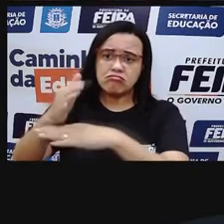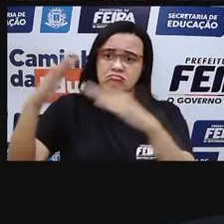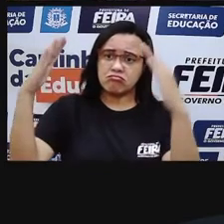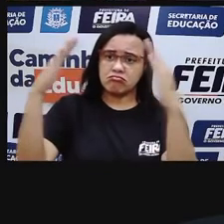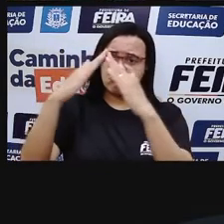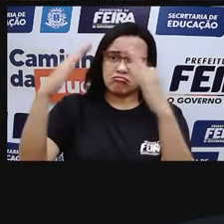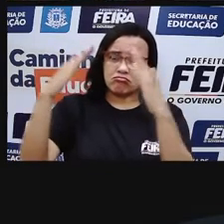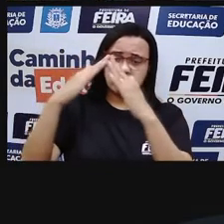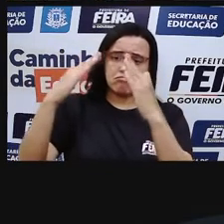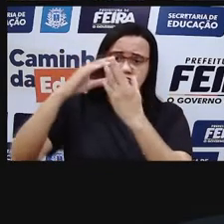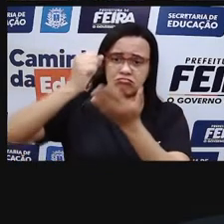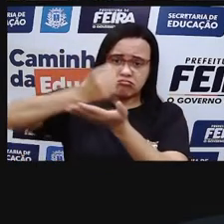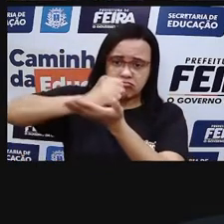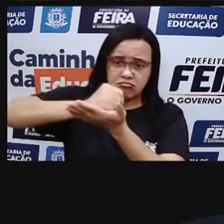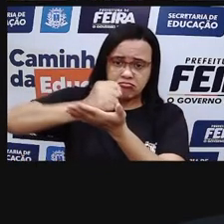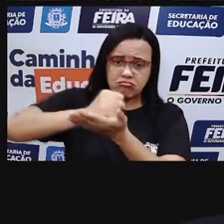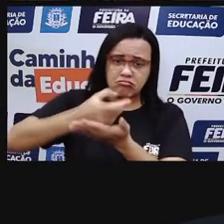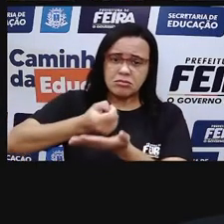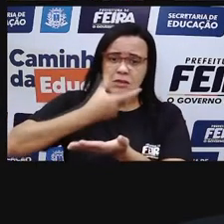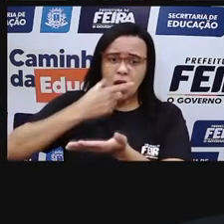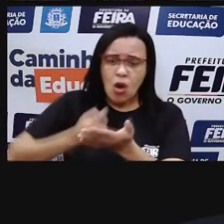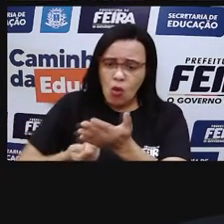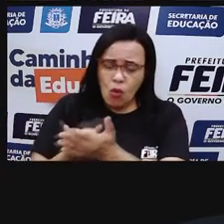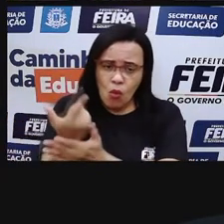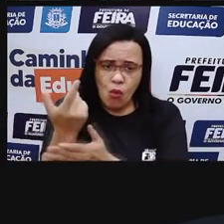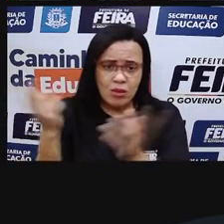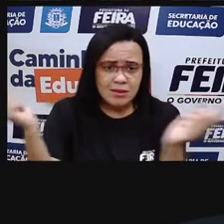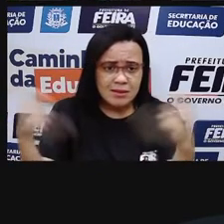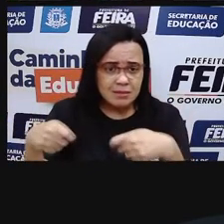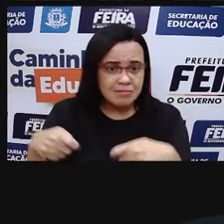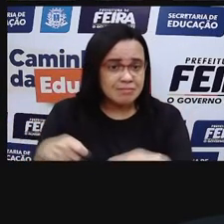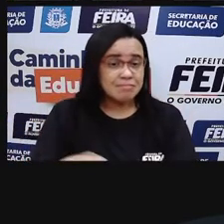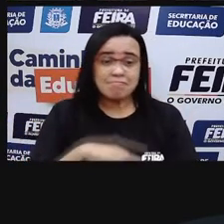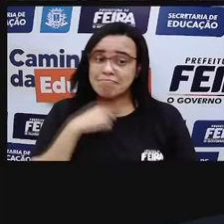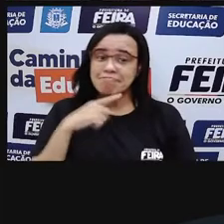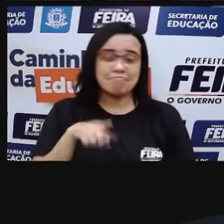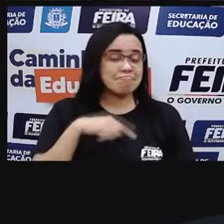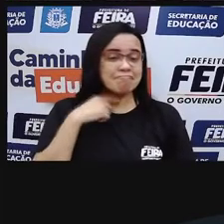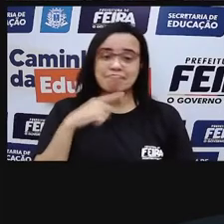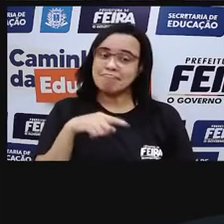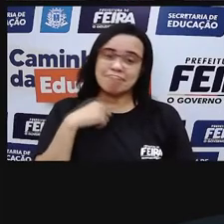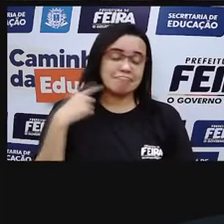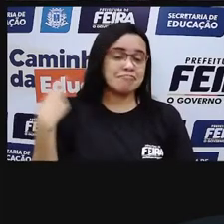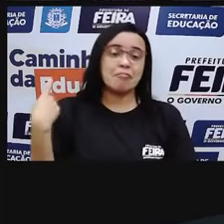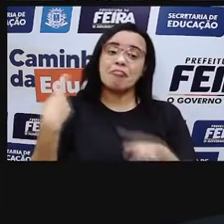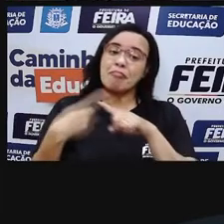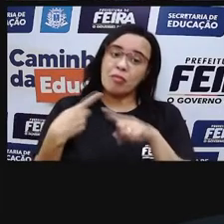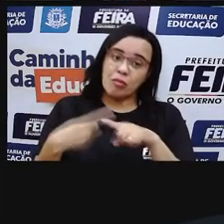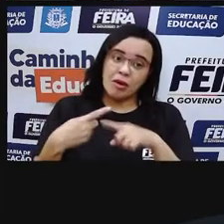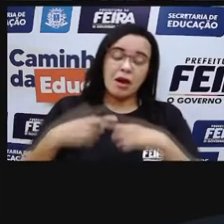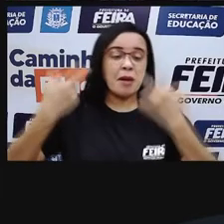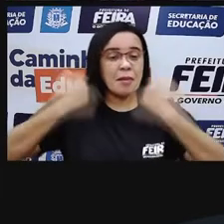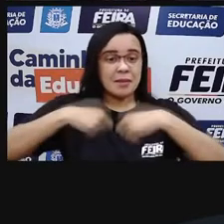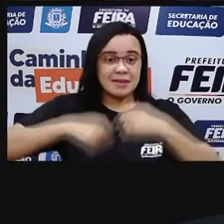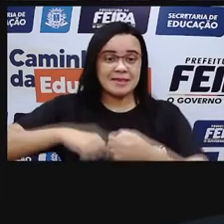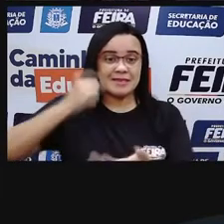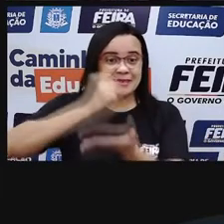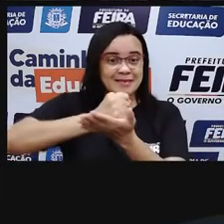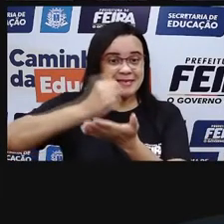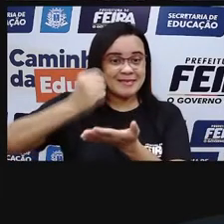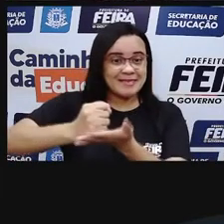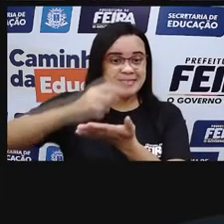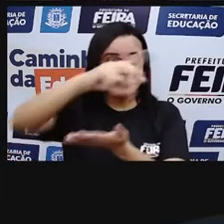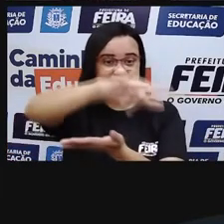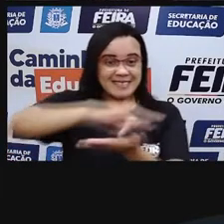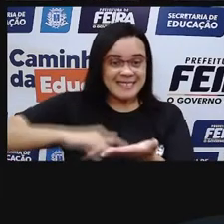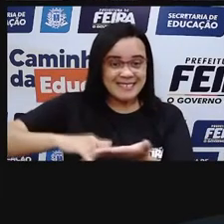Por que que hoje em dia a gente só consegue, só pode comprar antibiótico com receita médica? Ah, aí vem